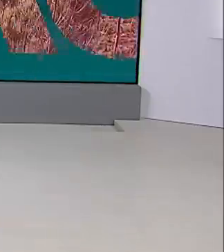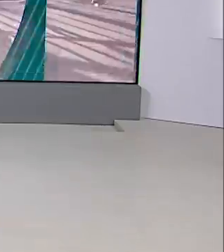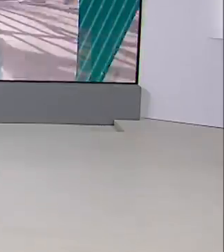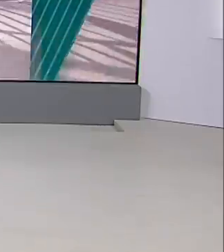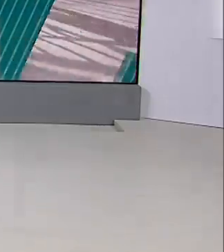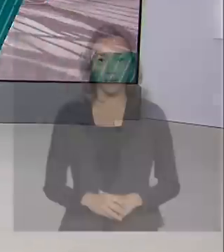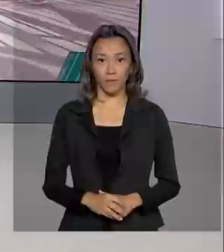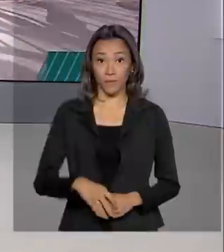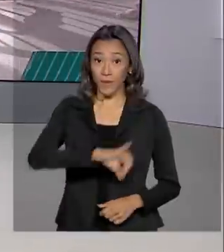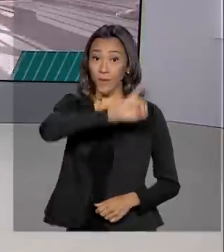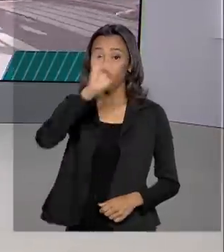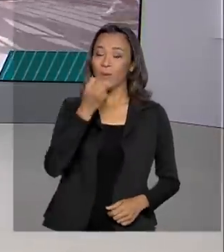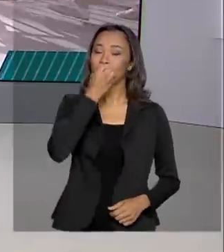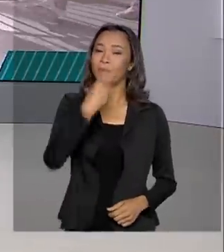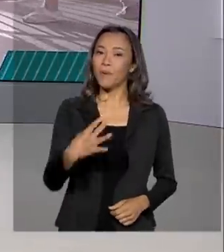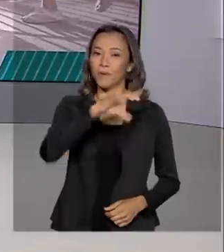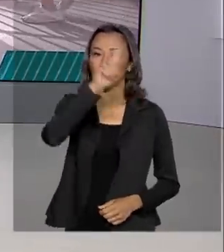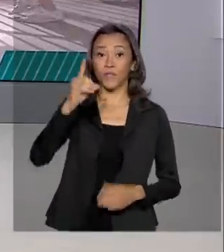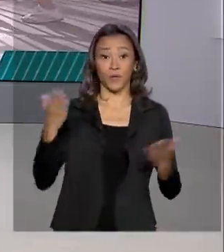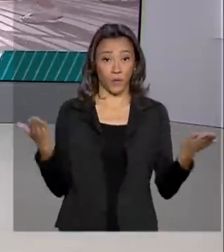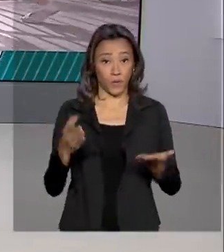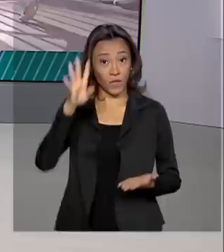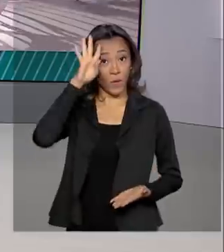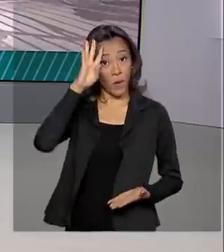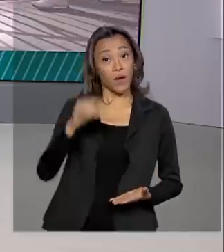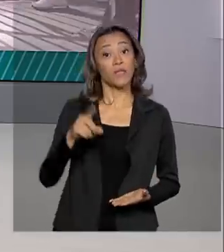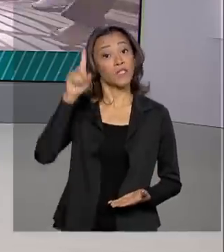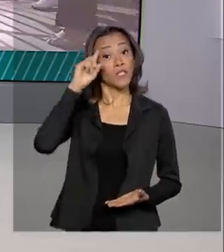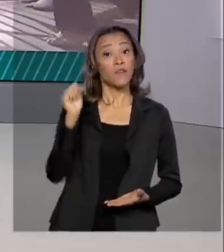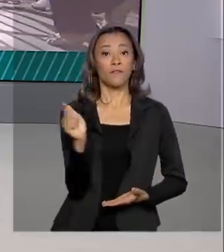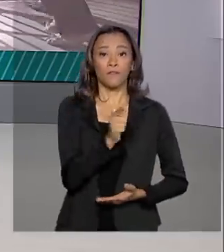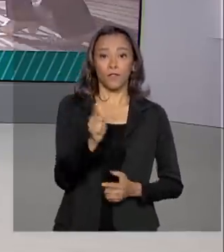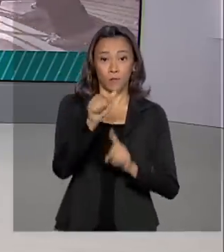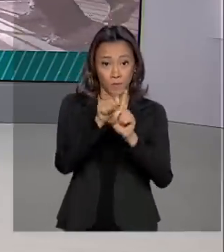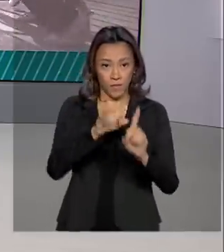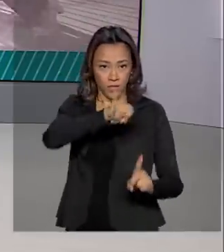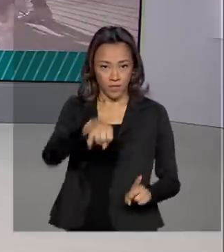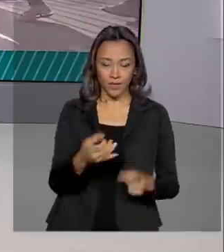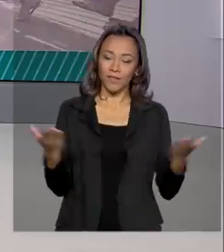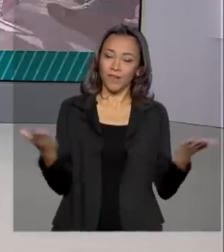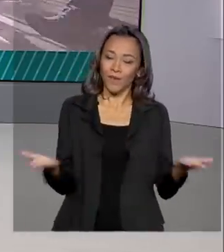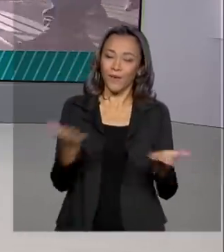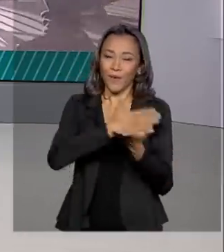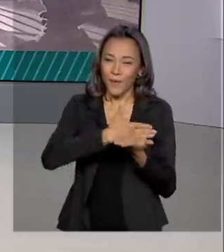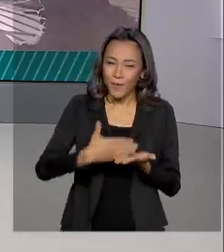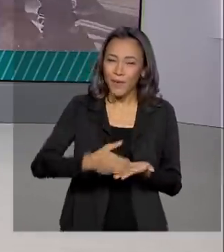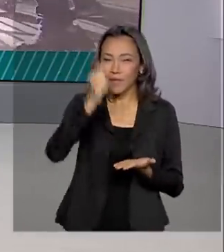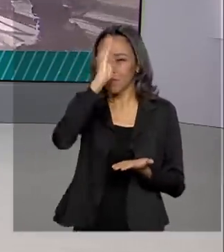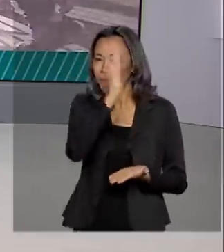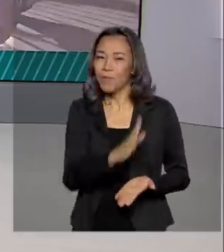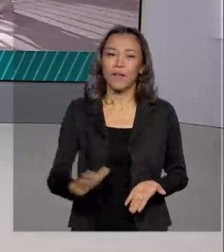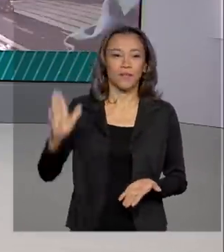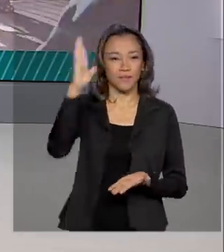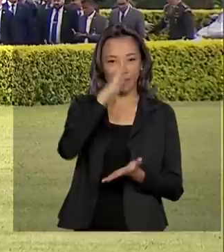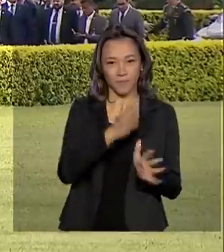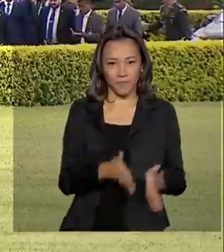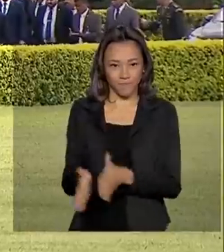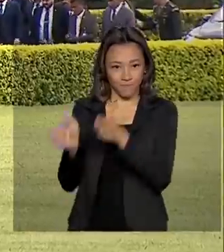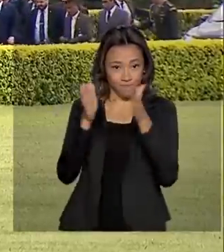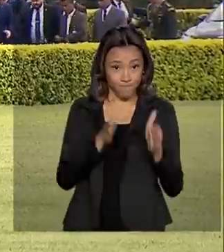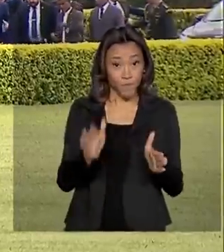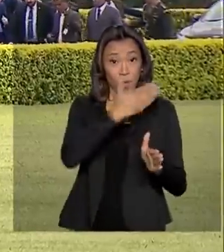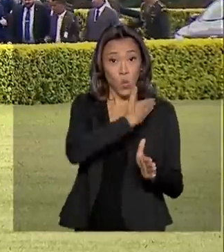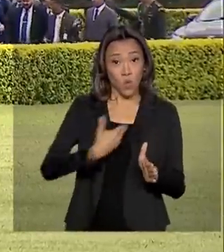olá bom dia para você hoje é quarta-feira 22 de janeiro começa agora o brasil em dia para todo o país